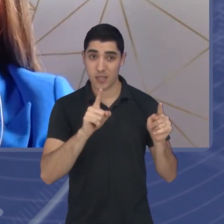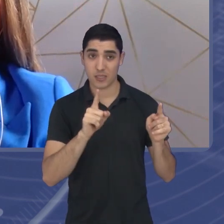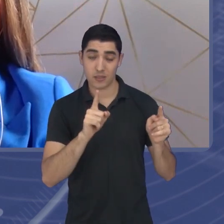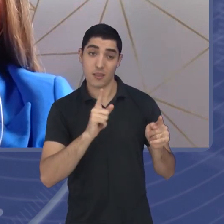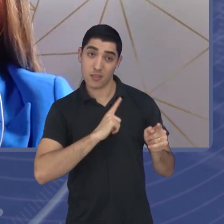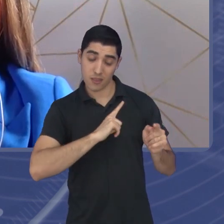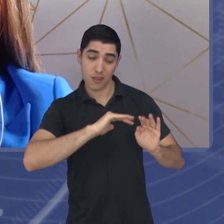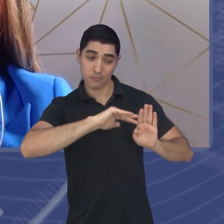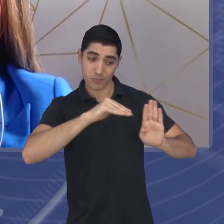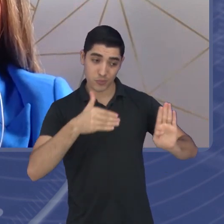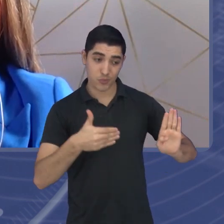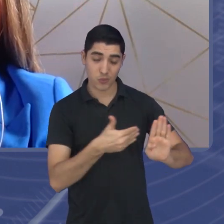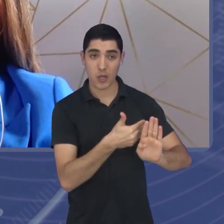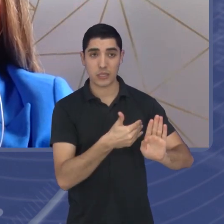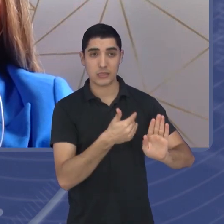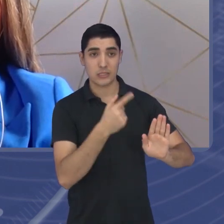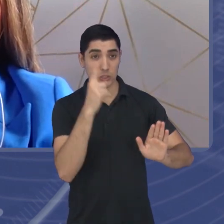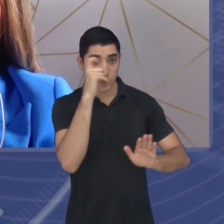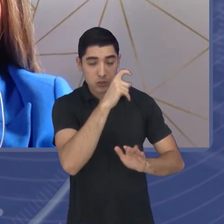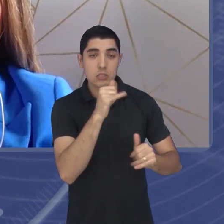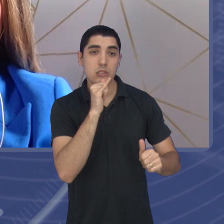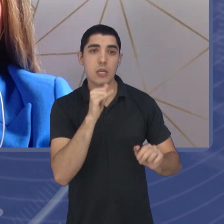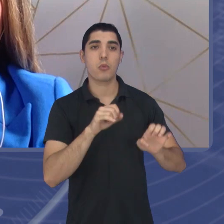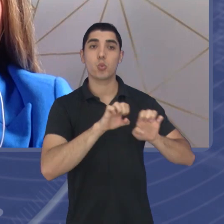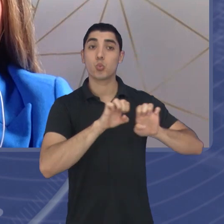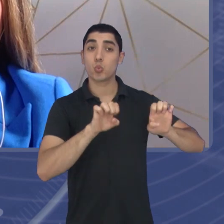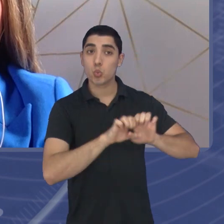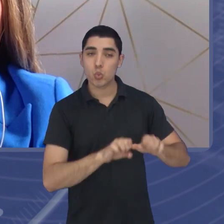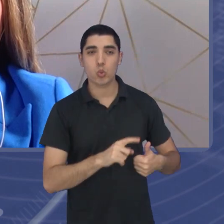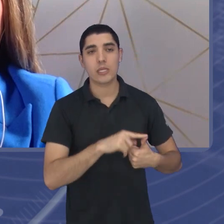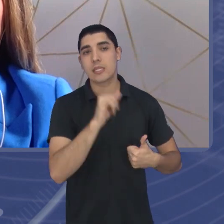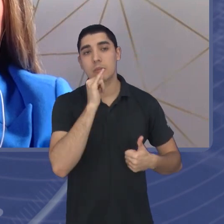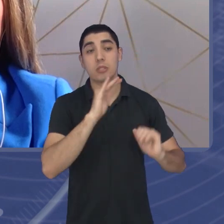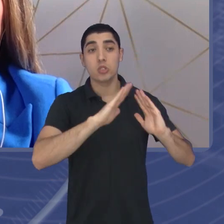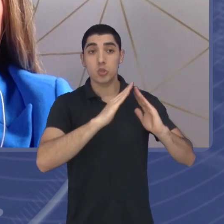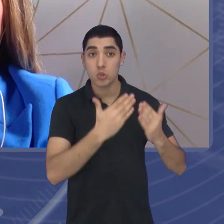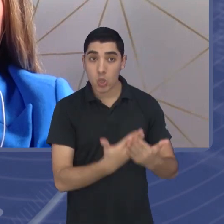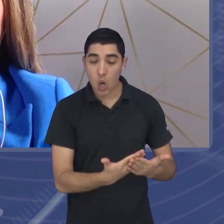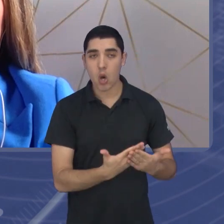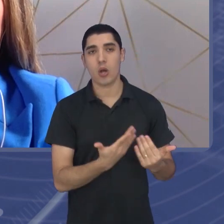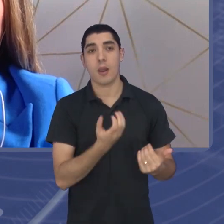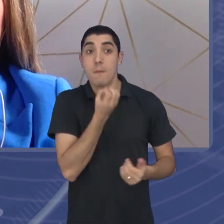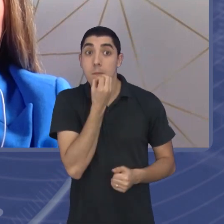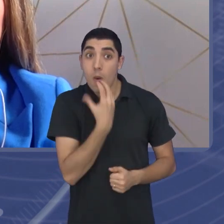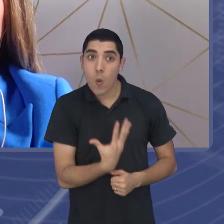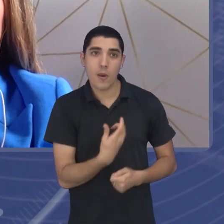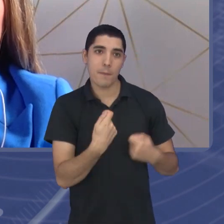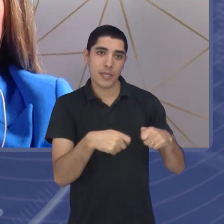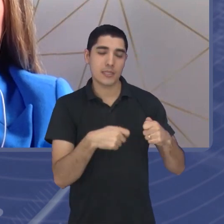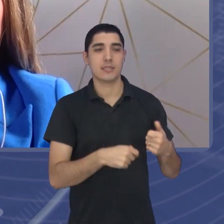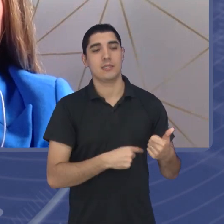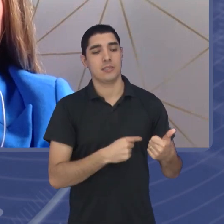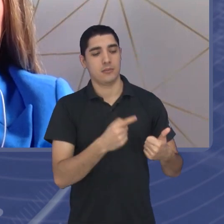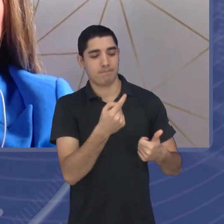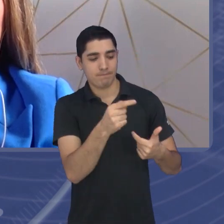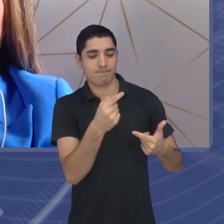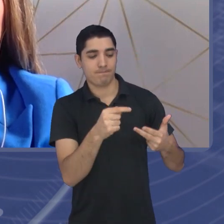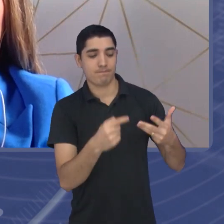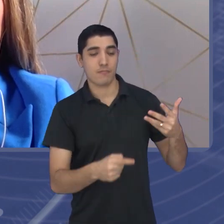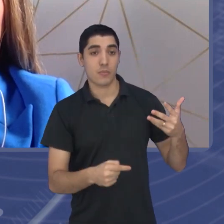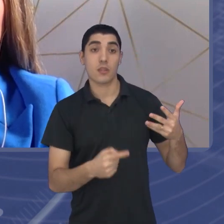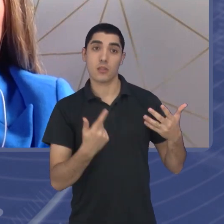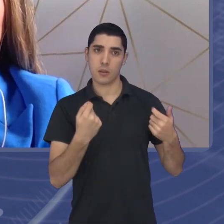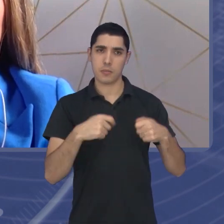Uma delas é infraestrutura, né? Por exemplo, escolas, creches de qualidade, e aí entra muito também o papel do